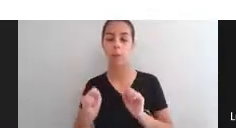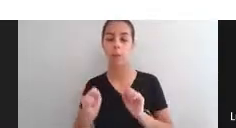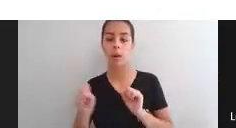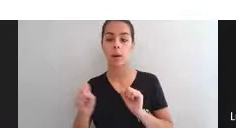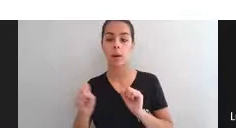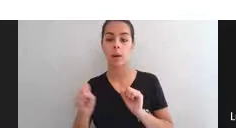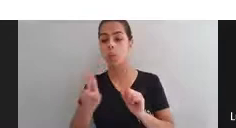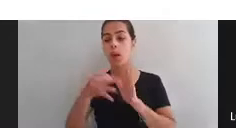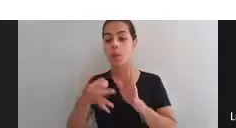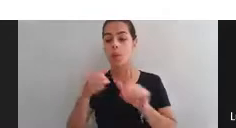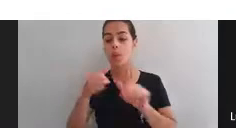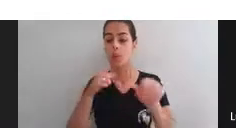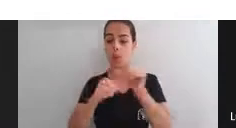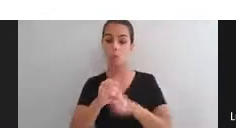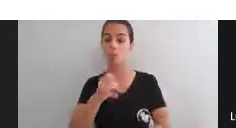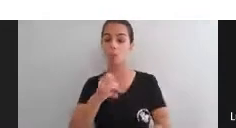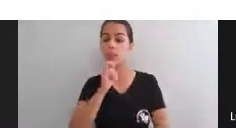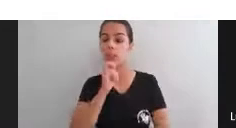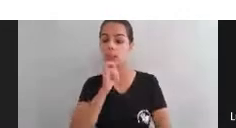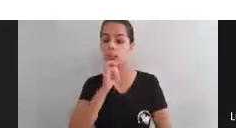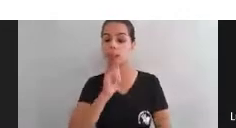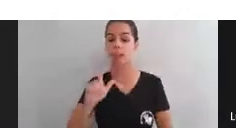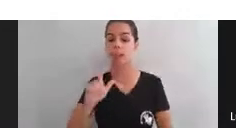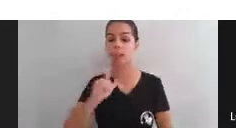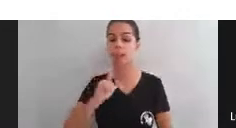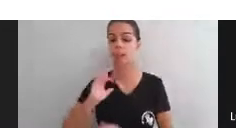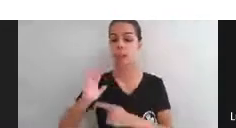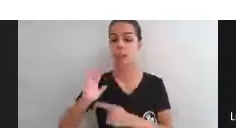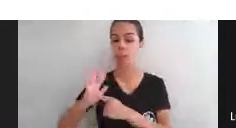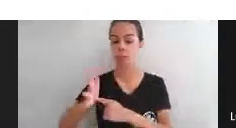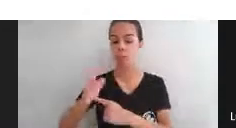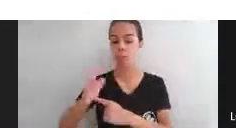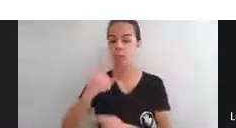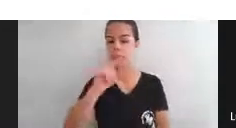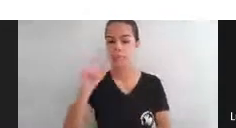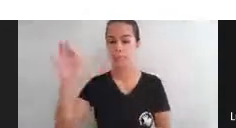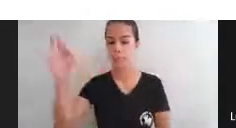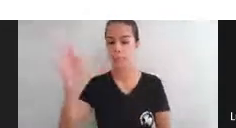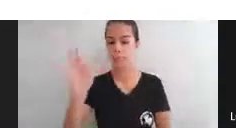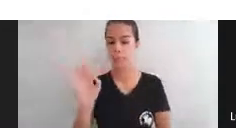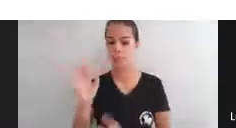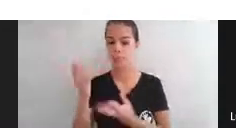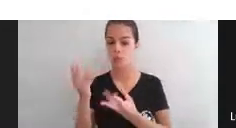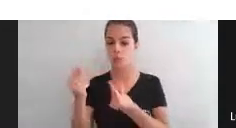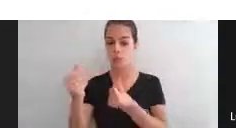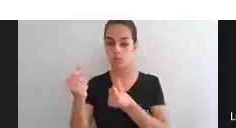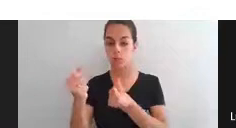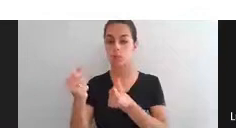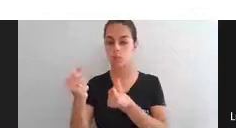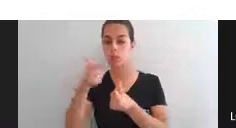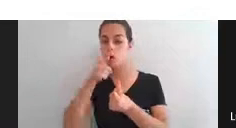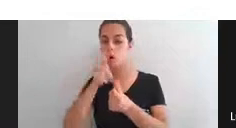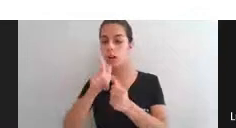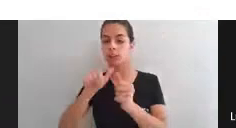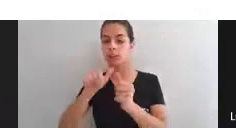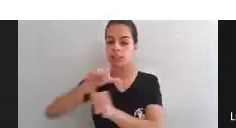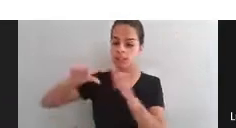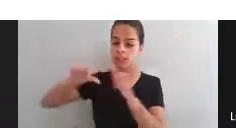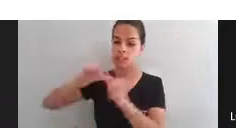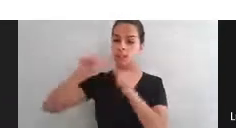contrário. Se a gente tivesse um motor com 100% de eficiência, que é um motor que transforma todo o calor da